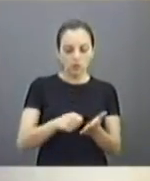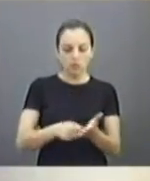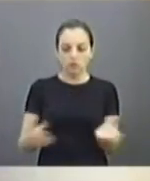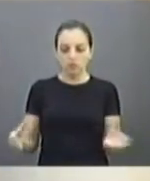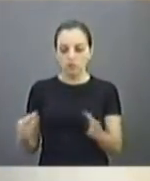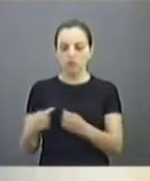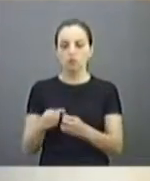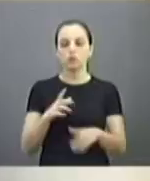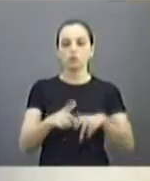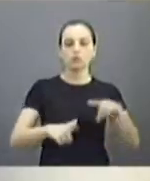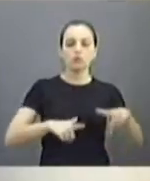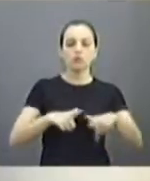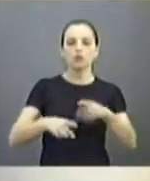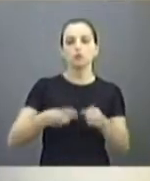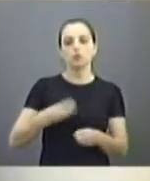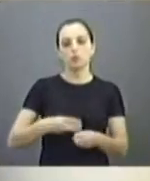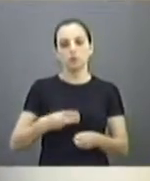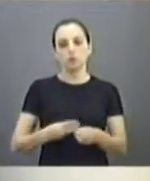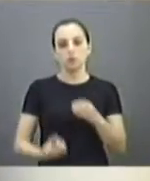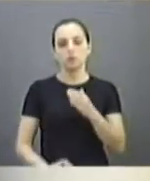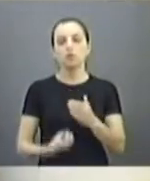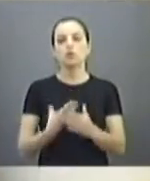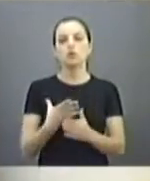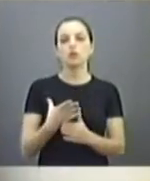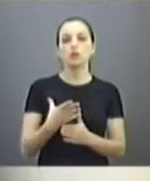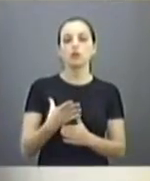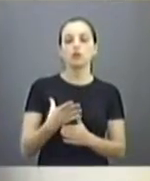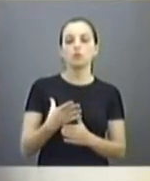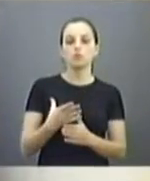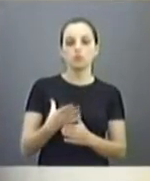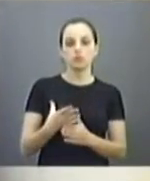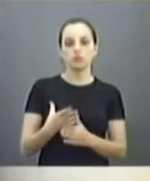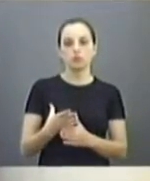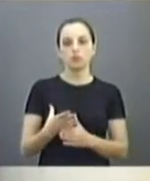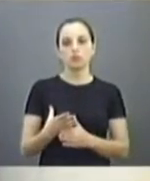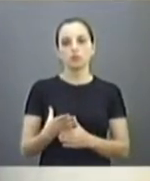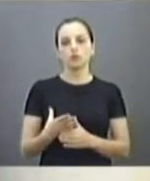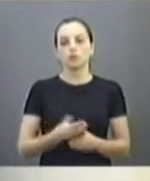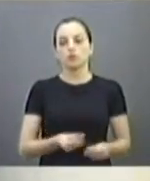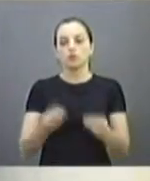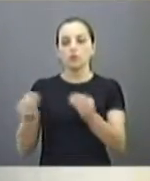trabalho no município. Criamos condições, demos para os